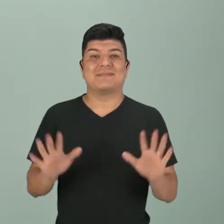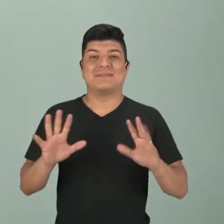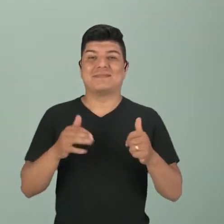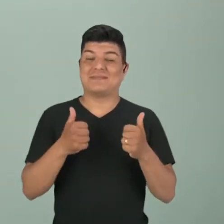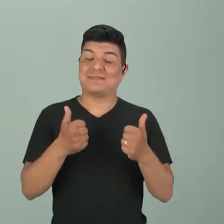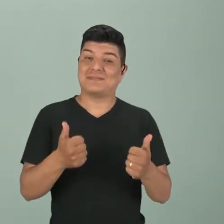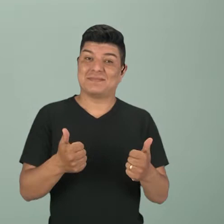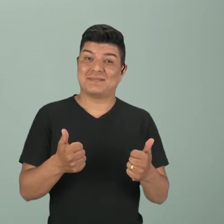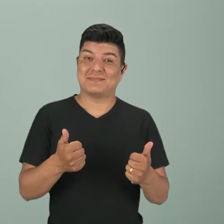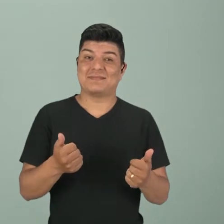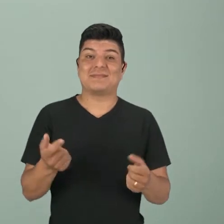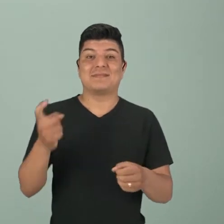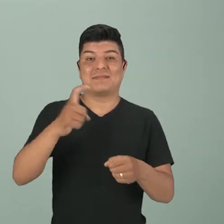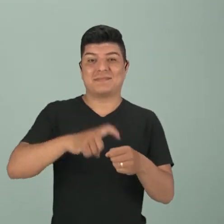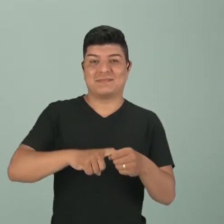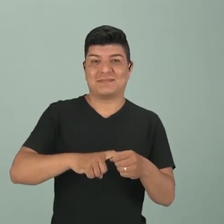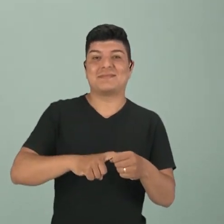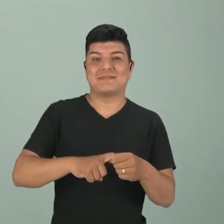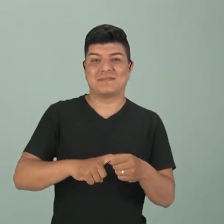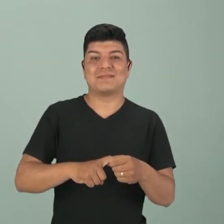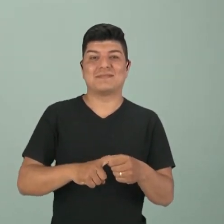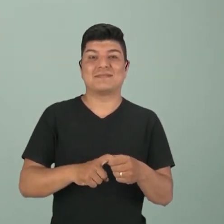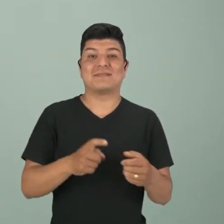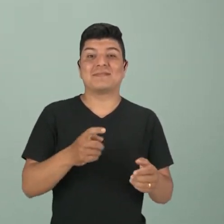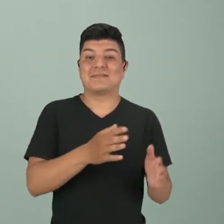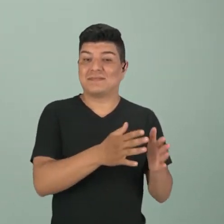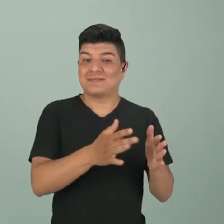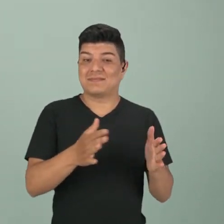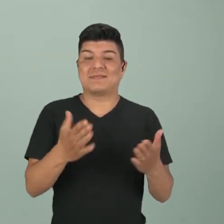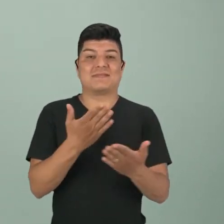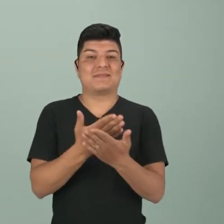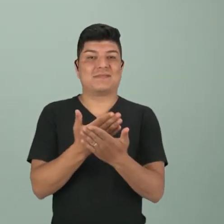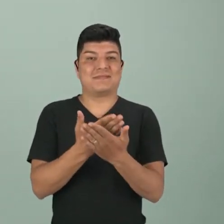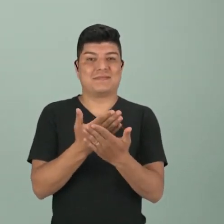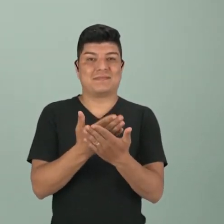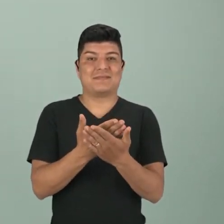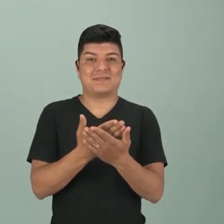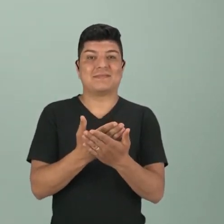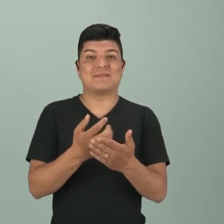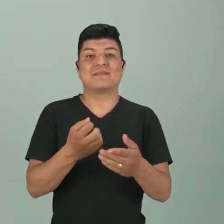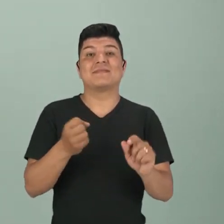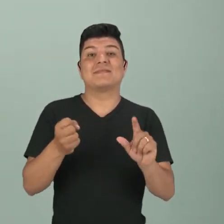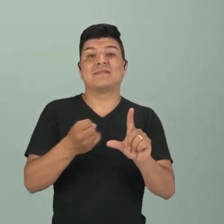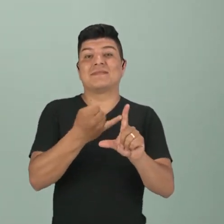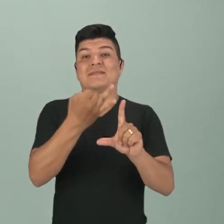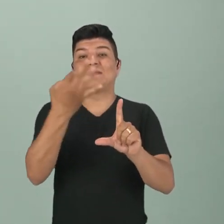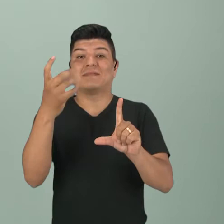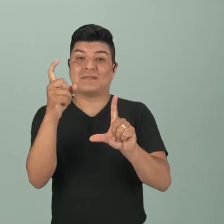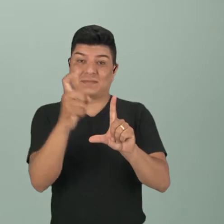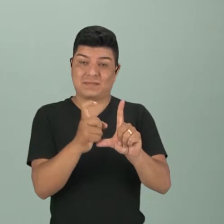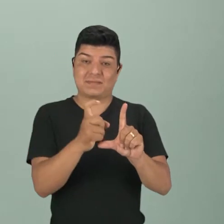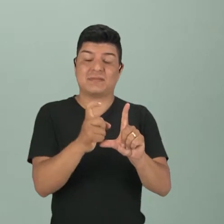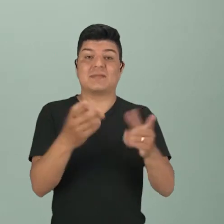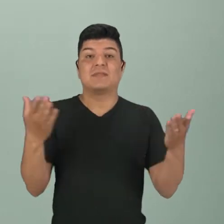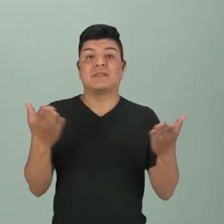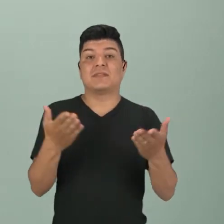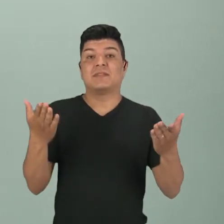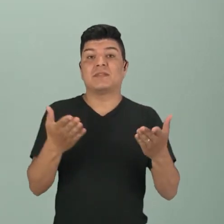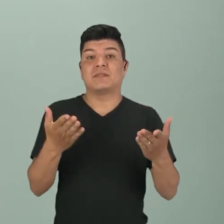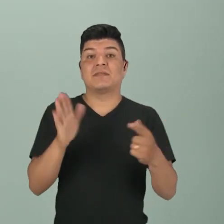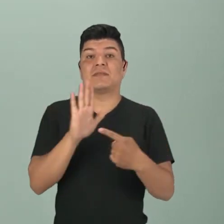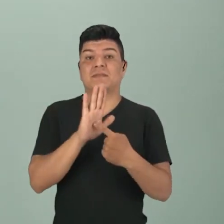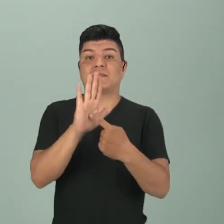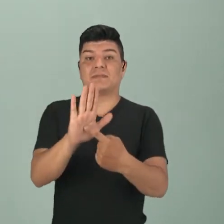Olá, tudo bem? Nós estamos de volta nessa série de aulas que estamos falando de funções logarítmicas. Hoje